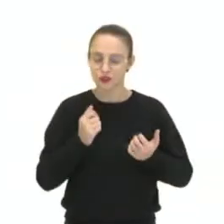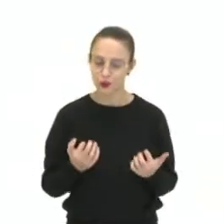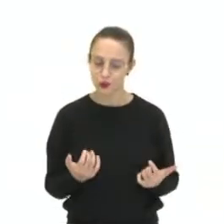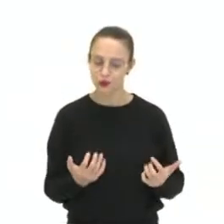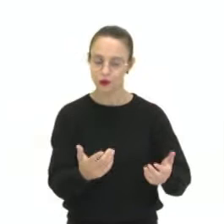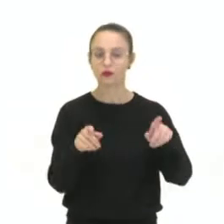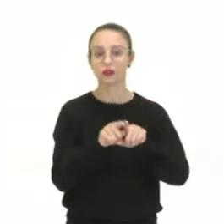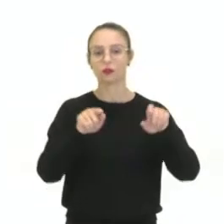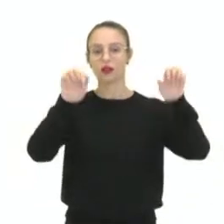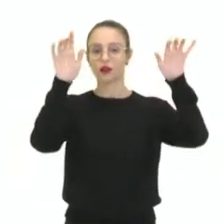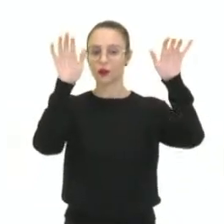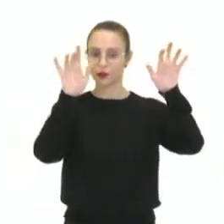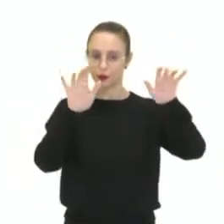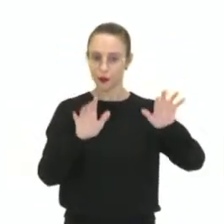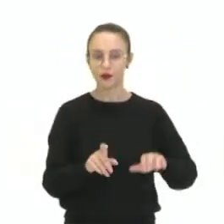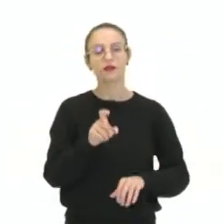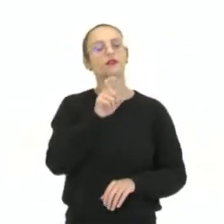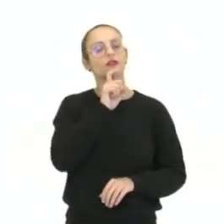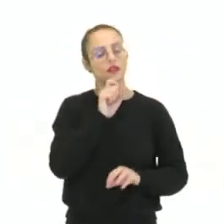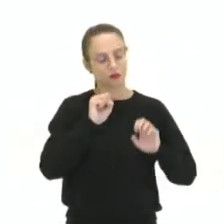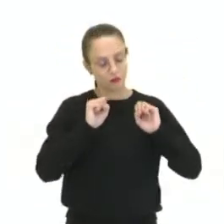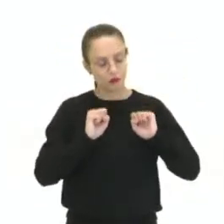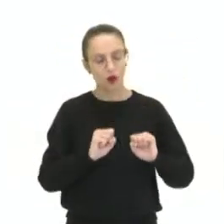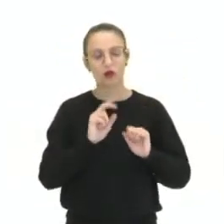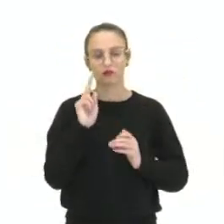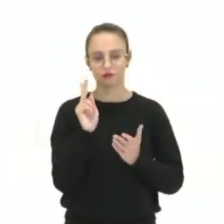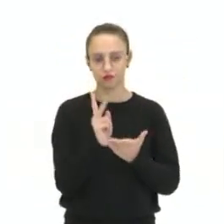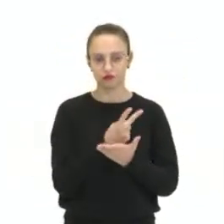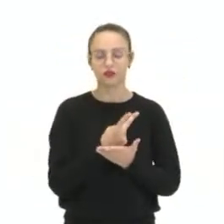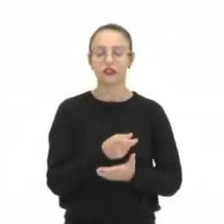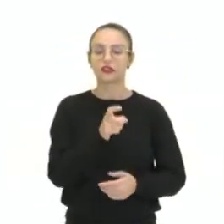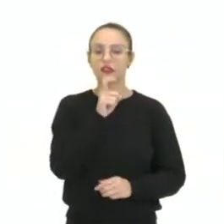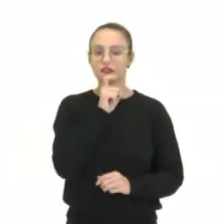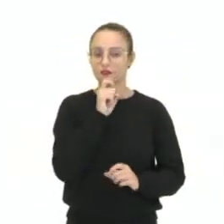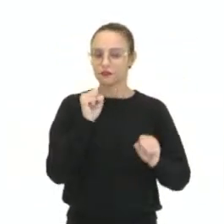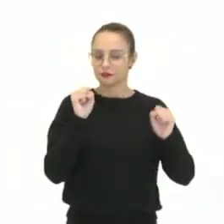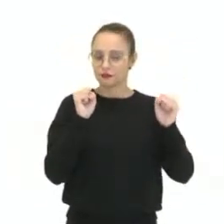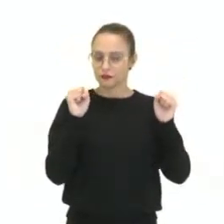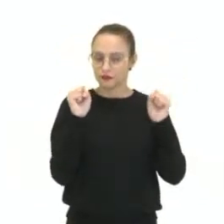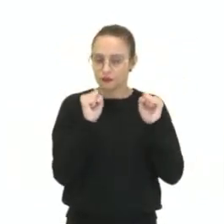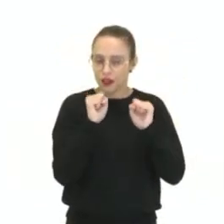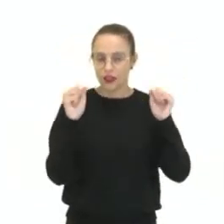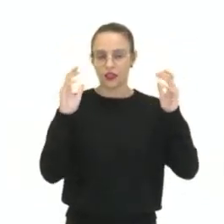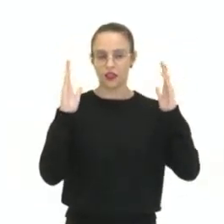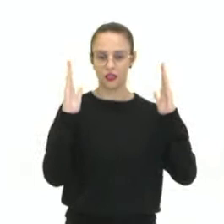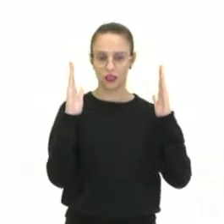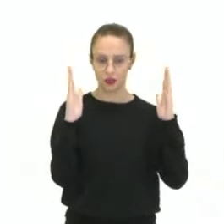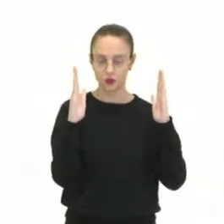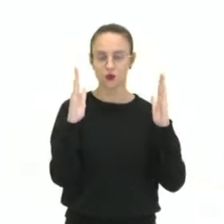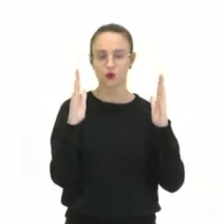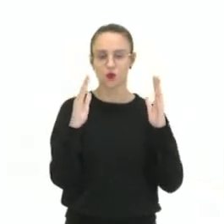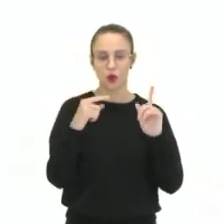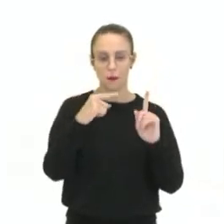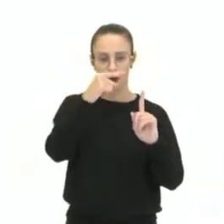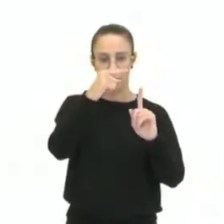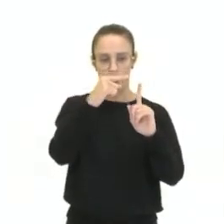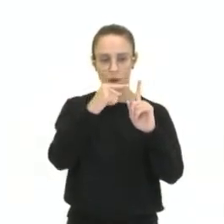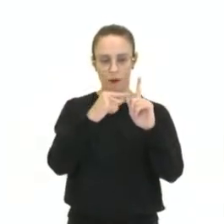de neve, ou seja, pode cair neve nos invernos que são frios, com temperaturas